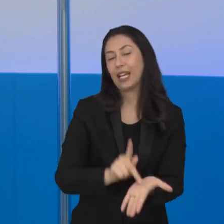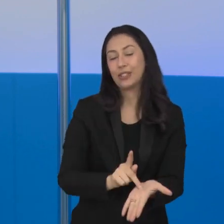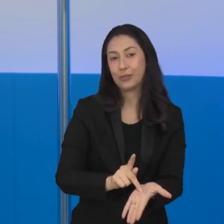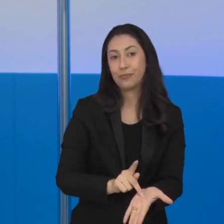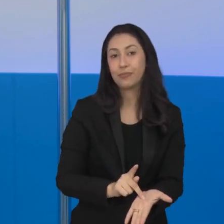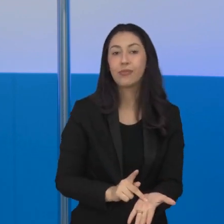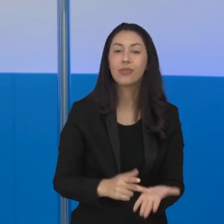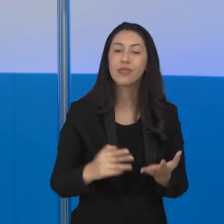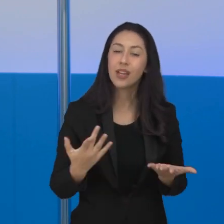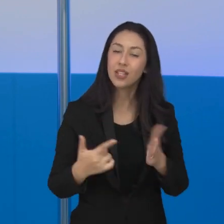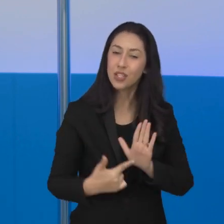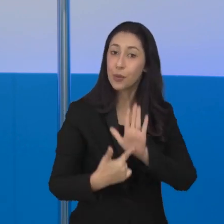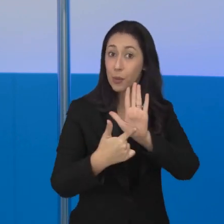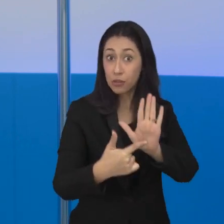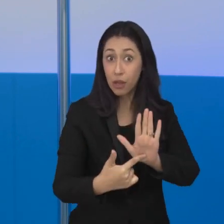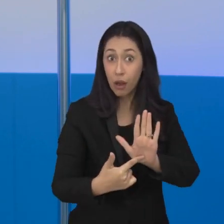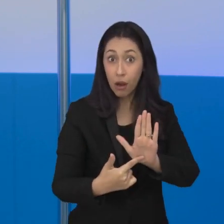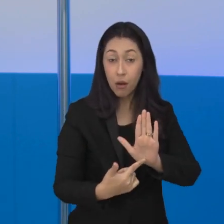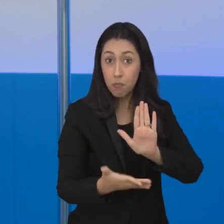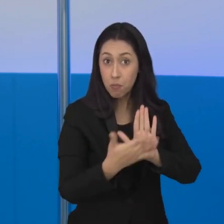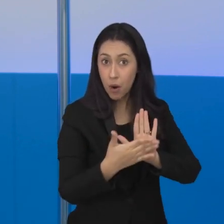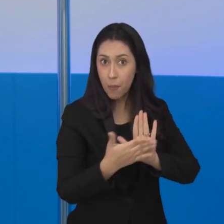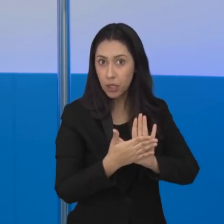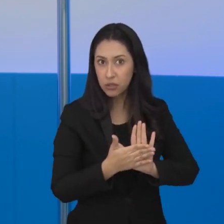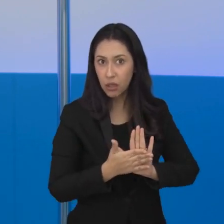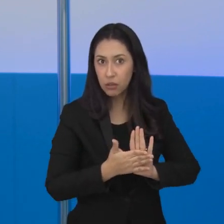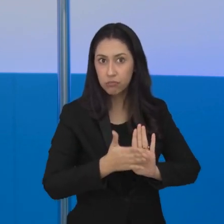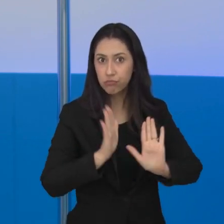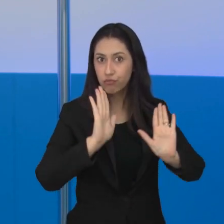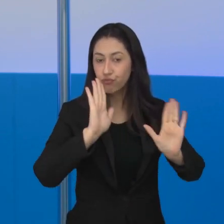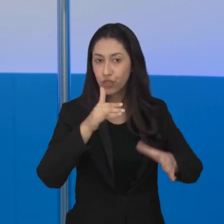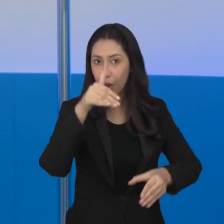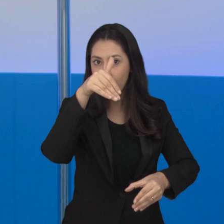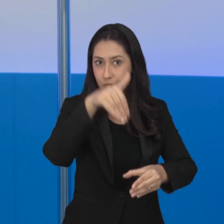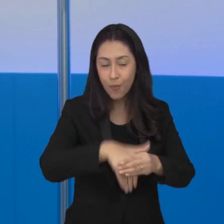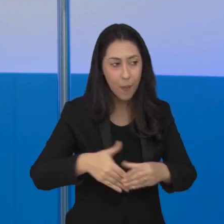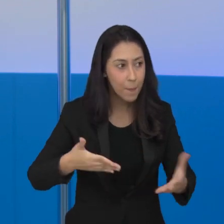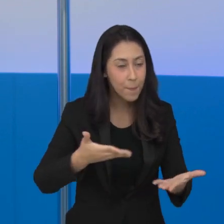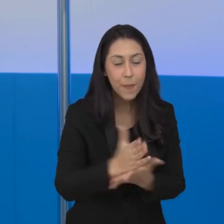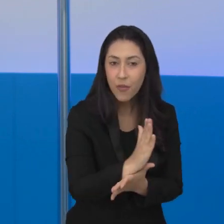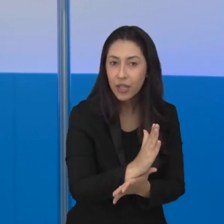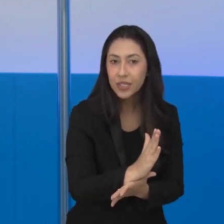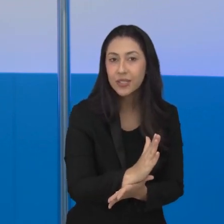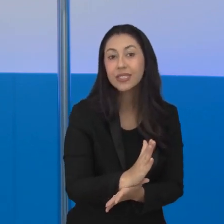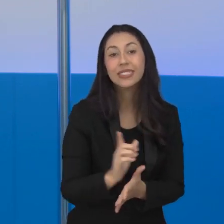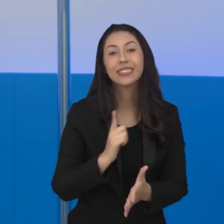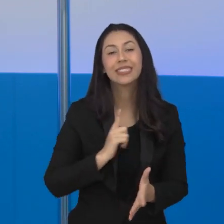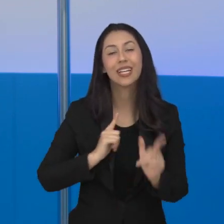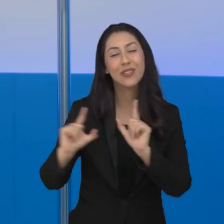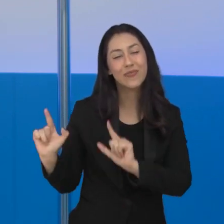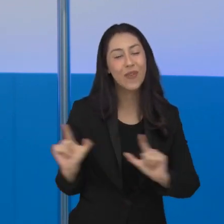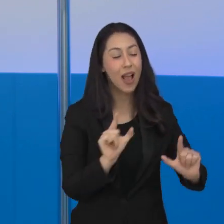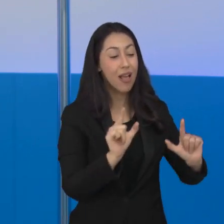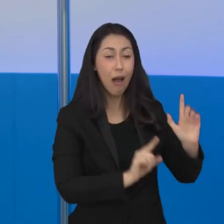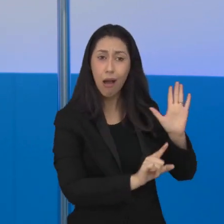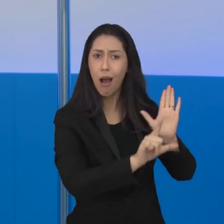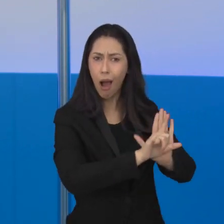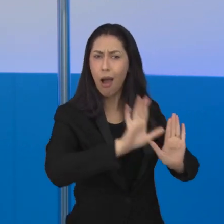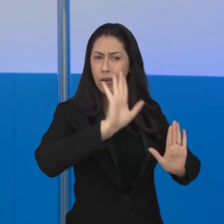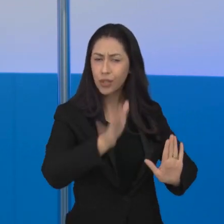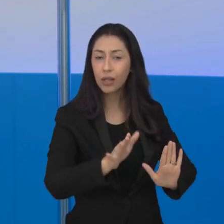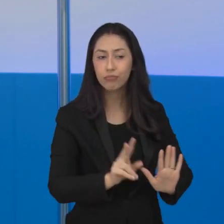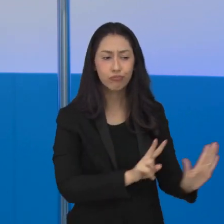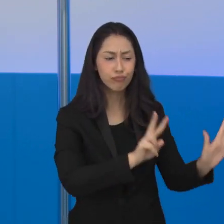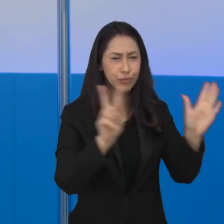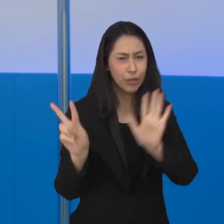na verdade. E para te mostrar as propostas que já passaram por esse processo e estão mudando o nosso dia a dia, a gente criou o quadro